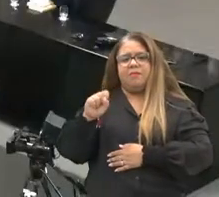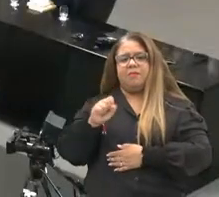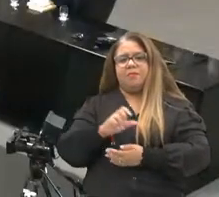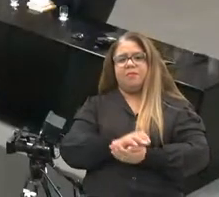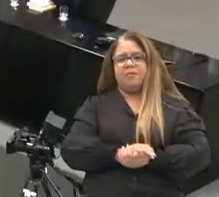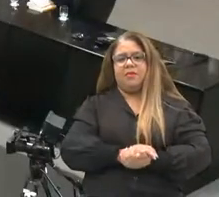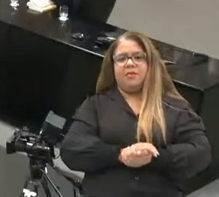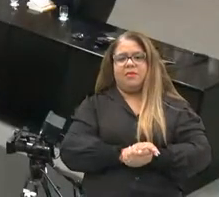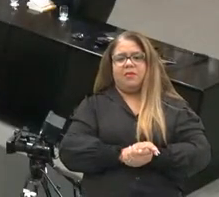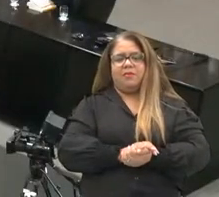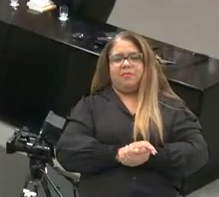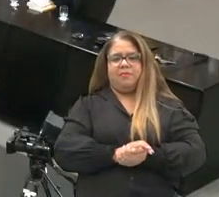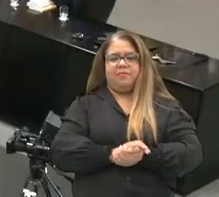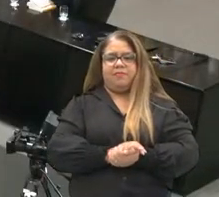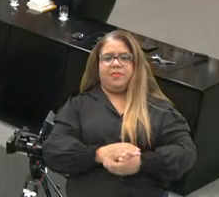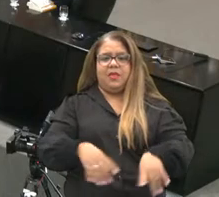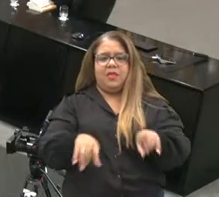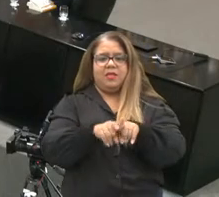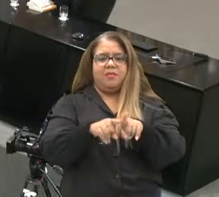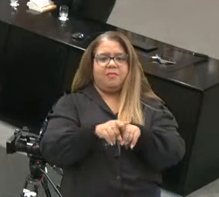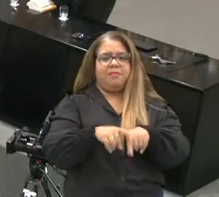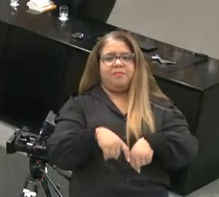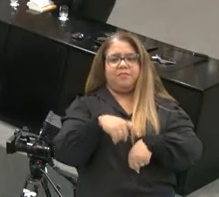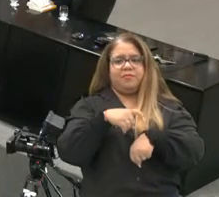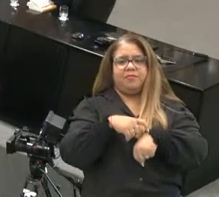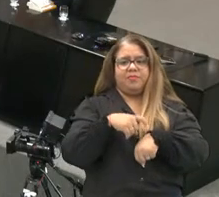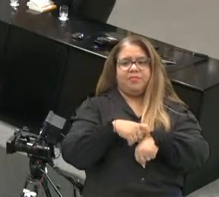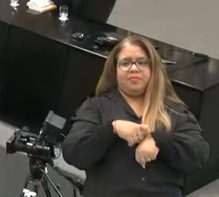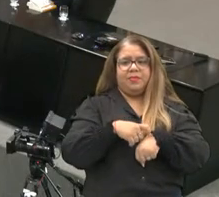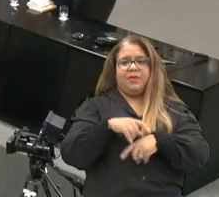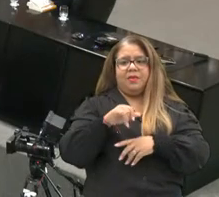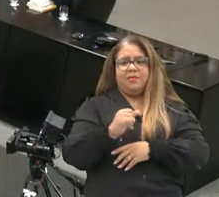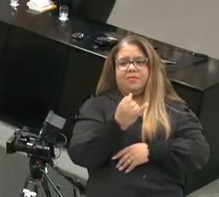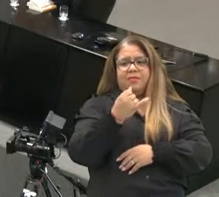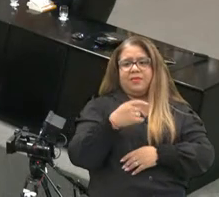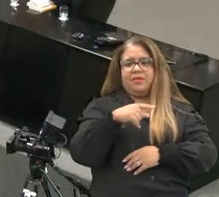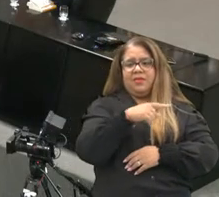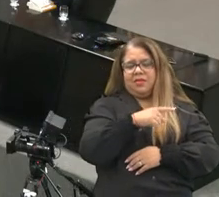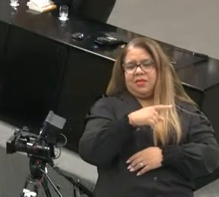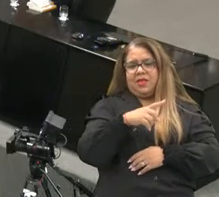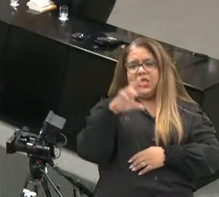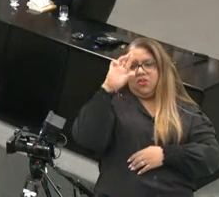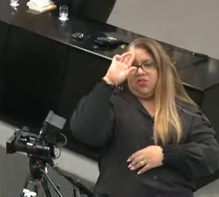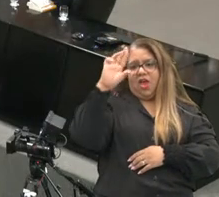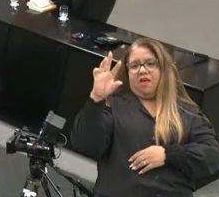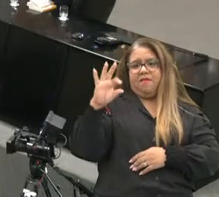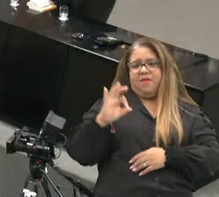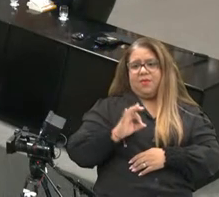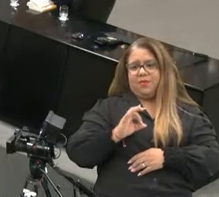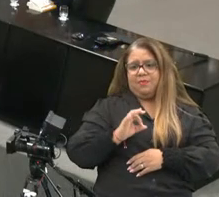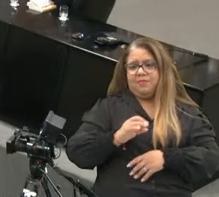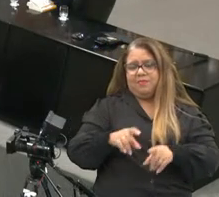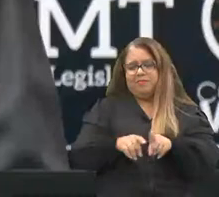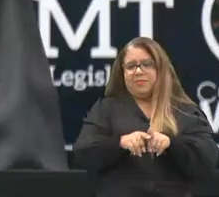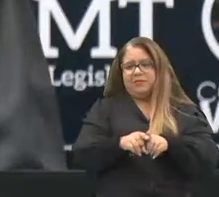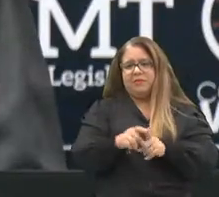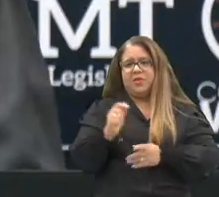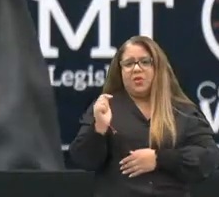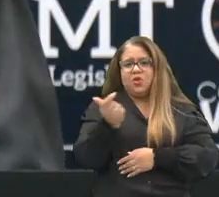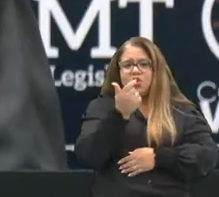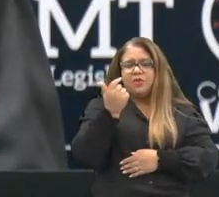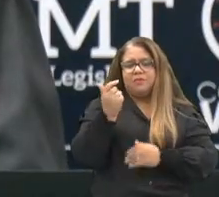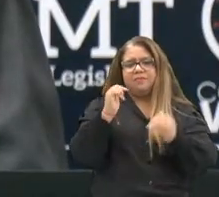Vou registrar. Em tempo, Miller, como chefe de polícia, não tinha poderes para